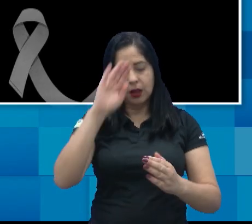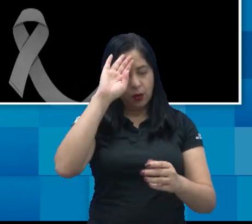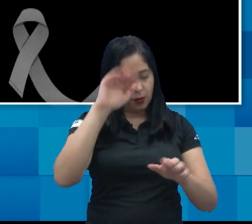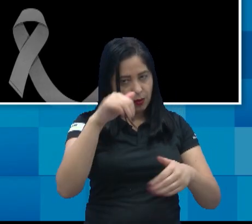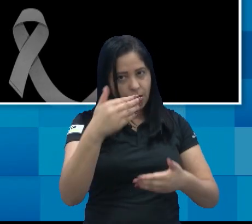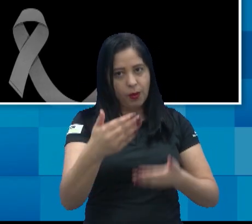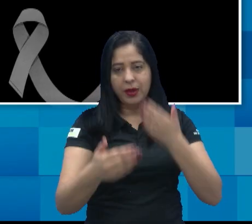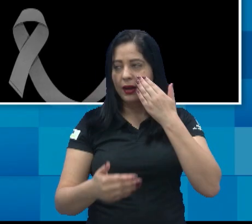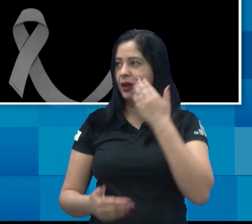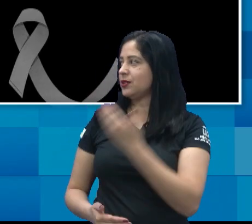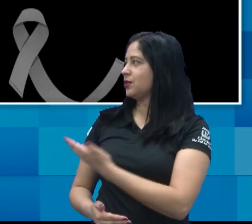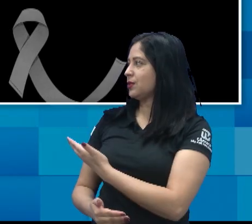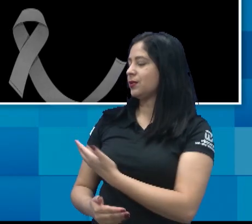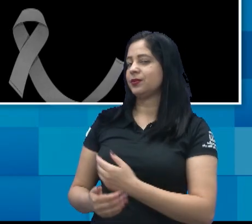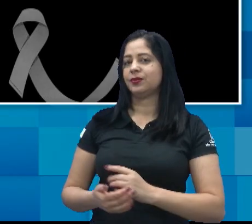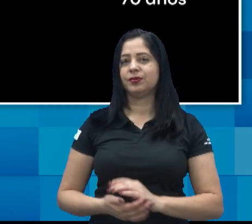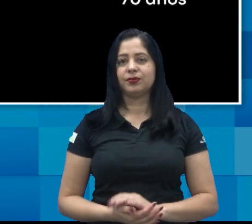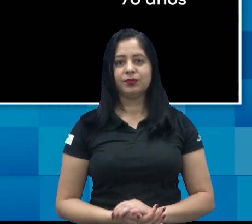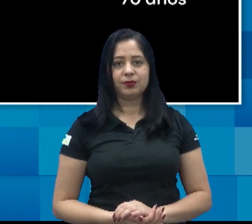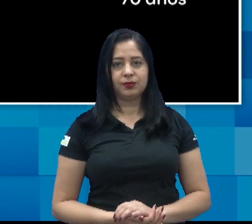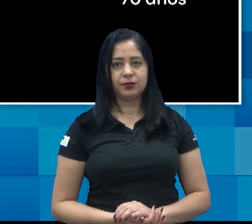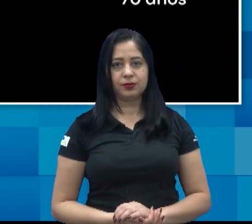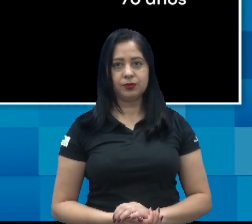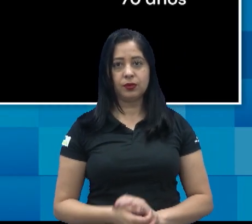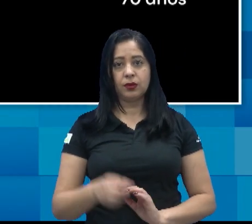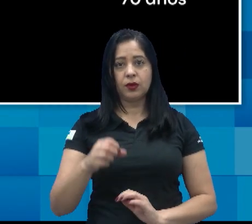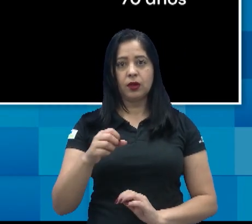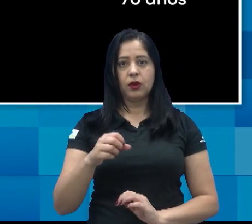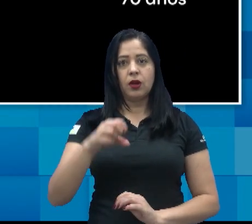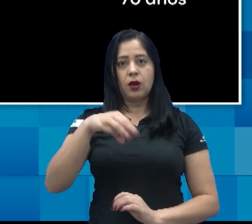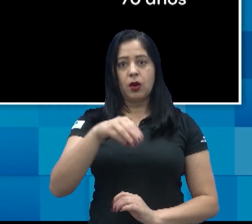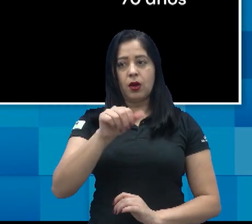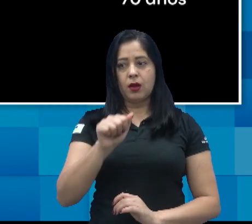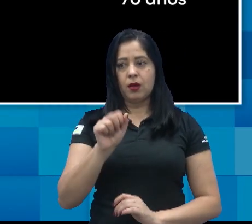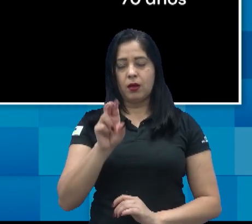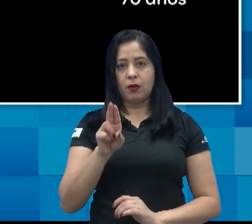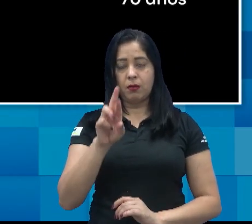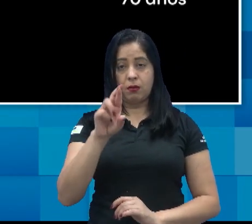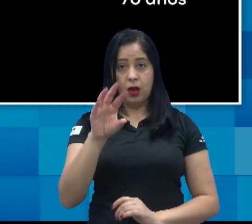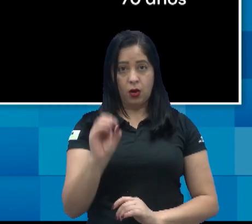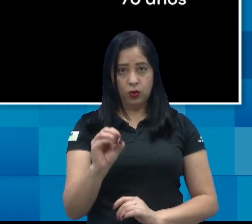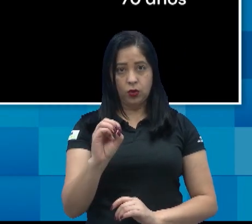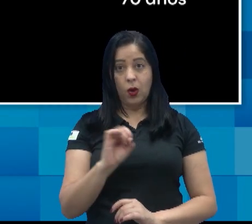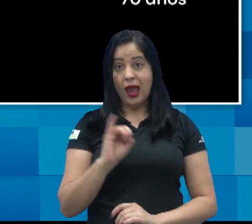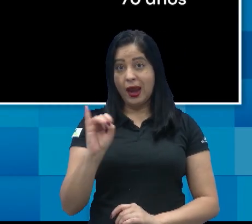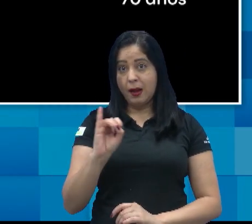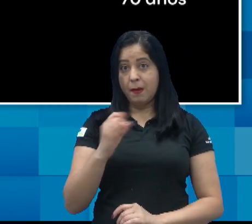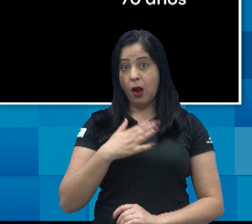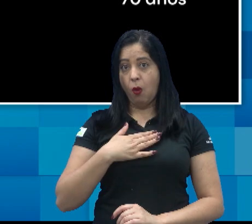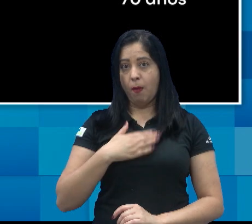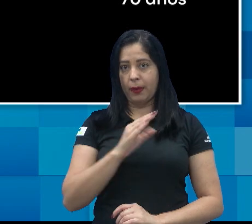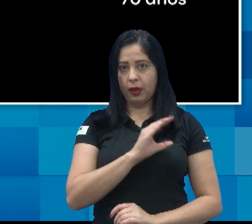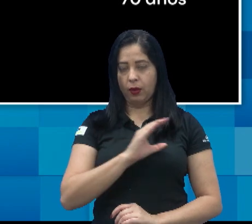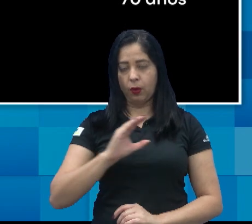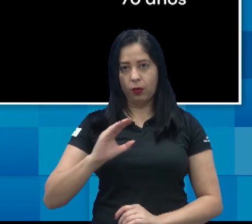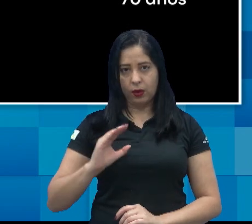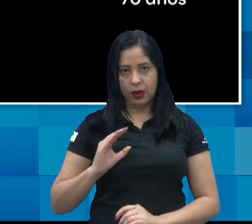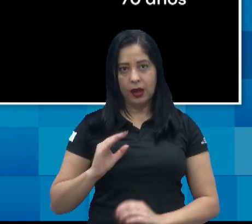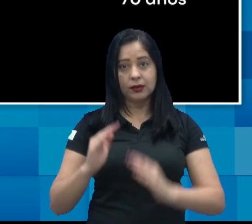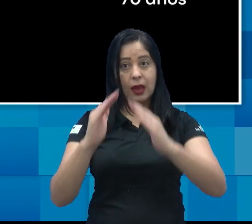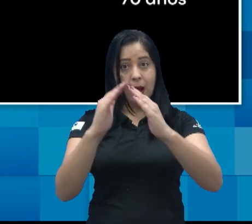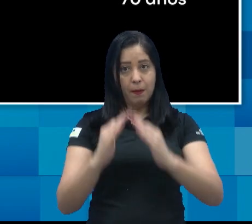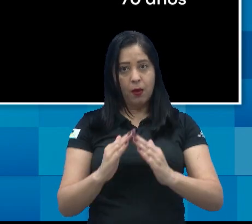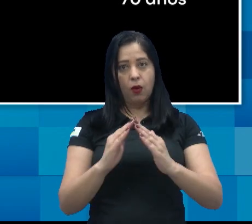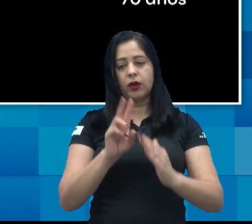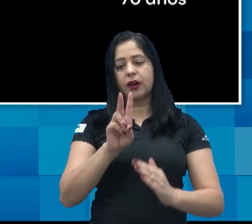Maria Januária. O Mauro ele é irmão de uma cunhada minha e morador da Vila